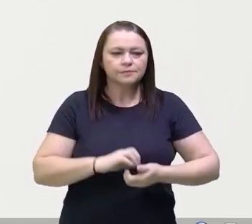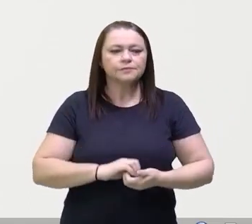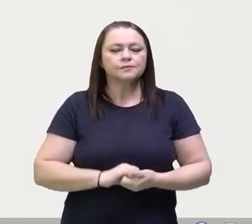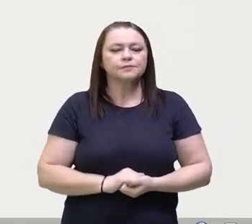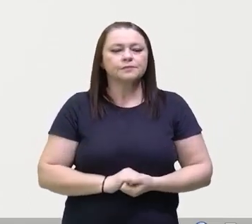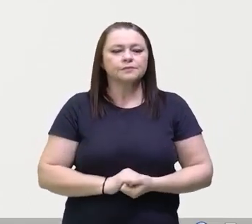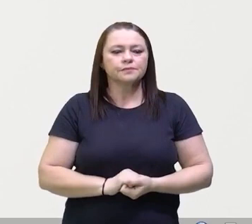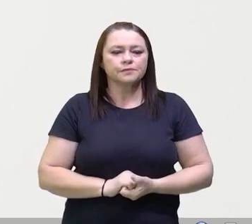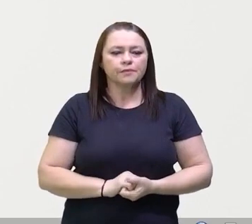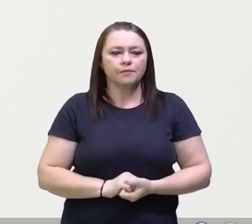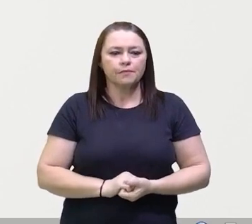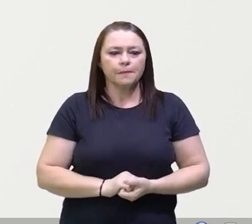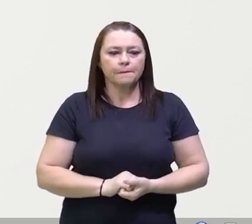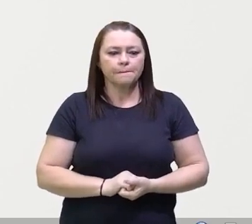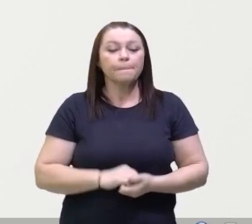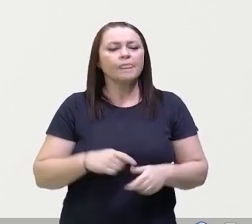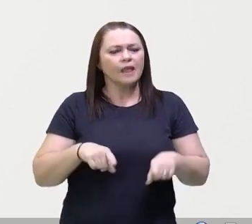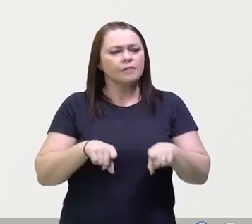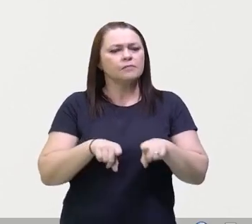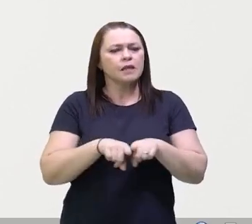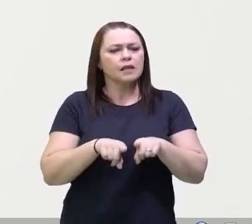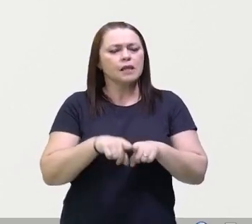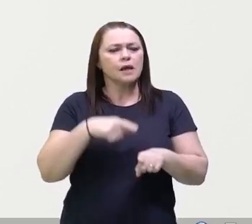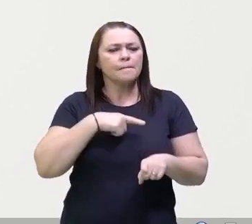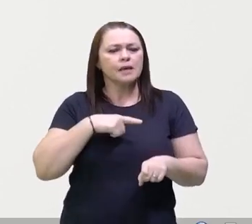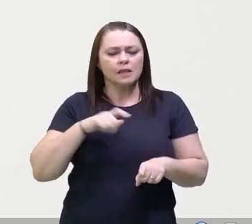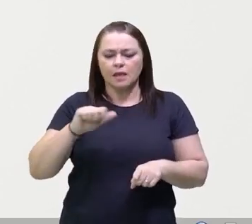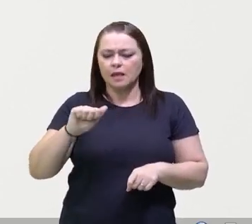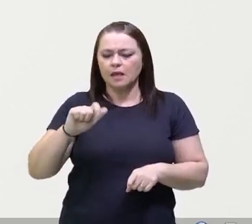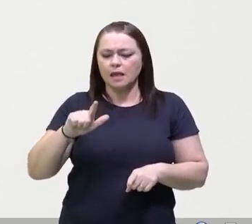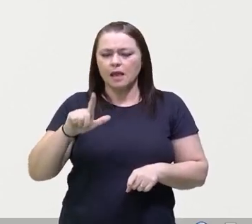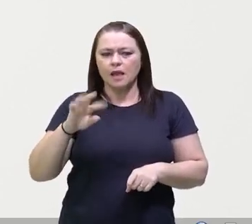tá certo? Ele também possui altura, tá? Se você